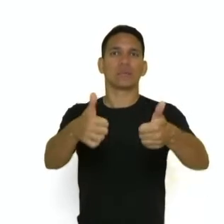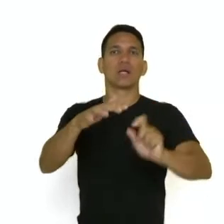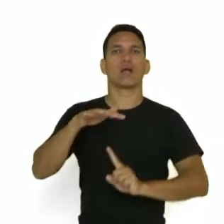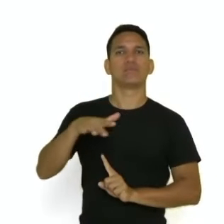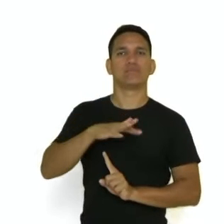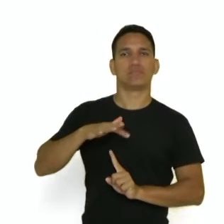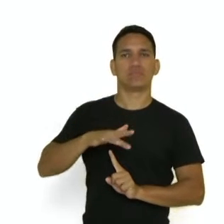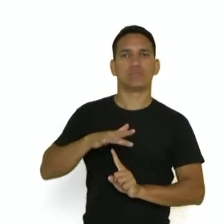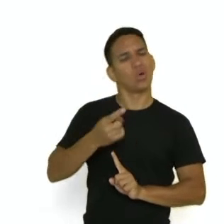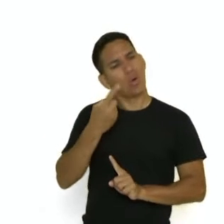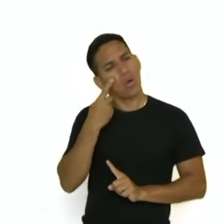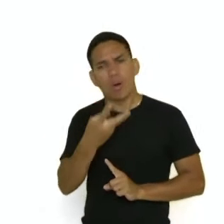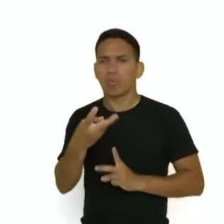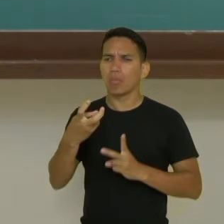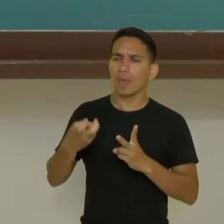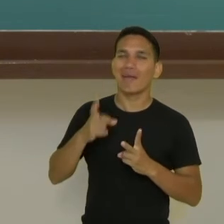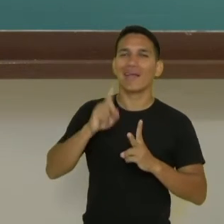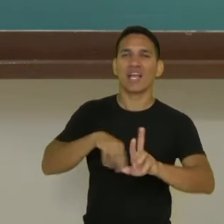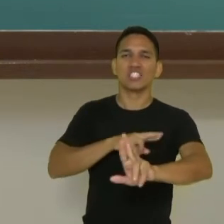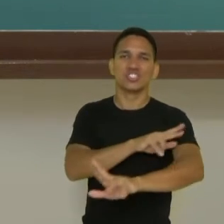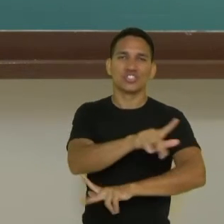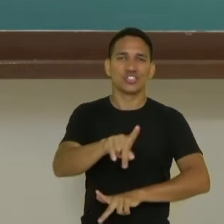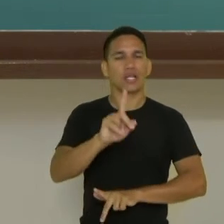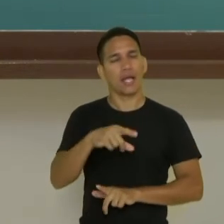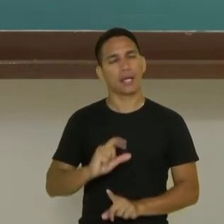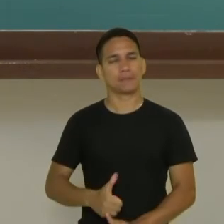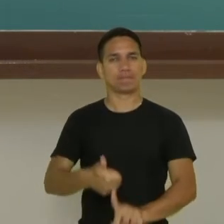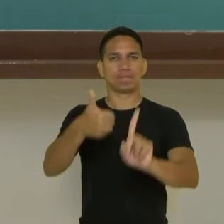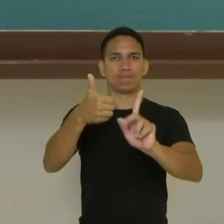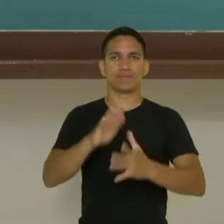na diferença, está na diversidade. Tá certo?